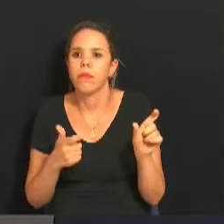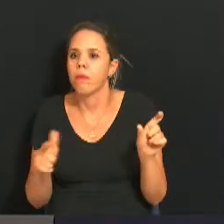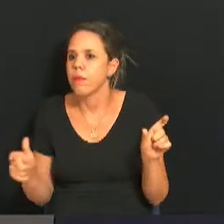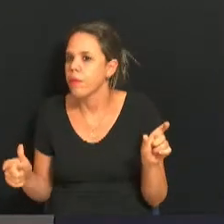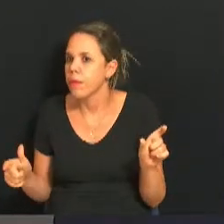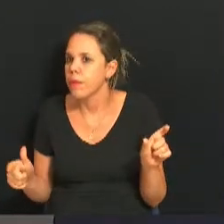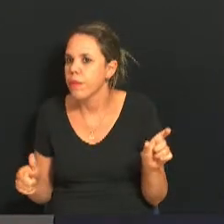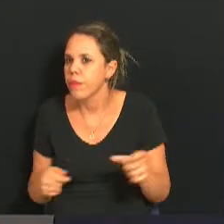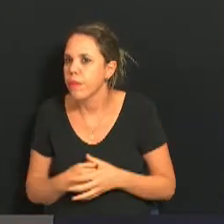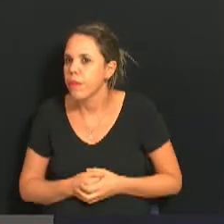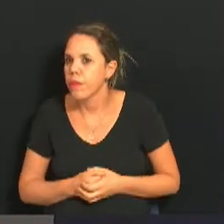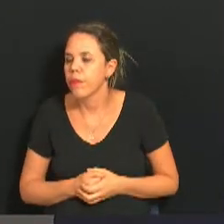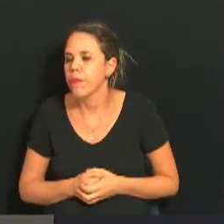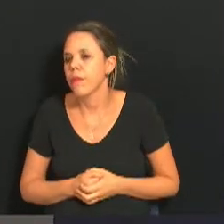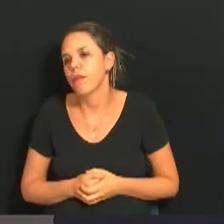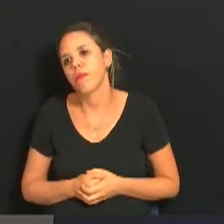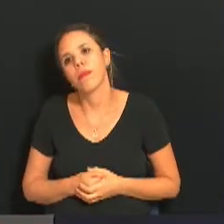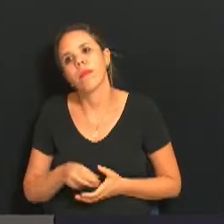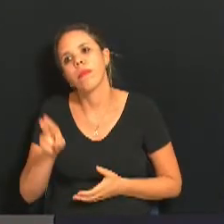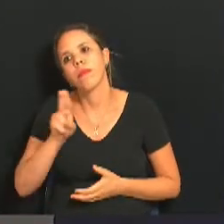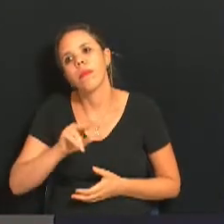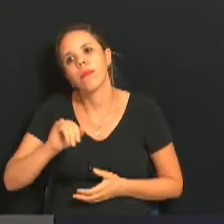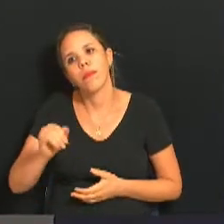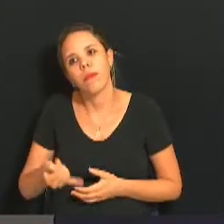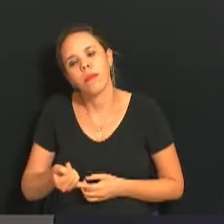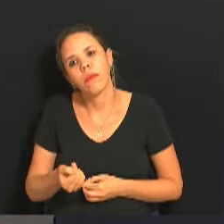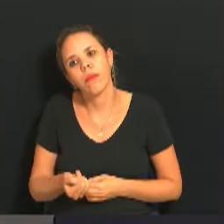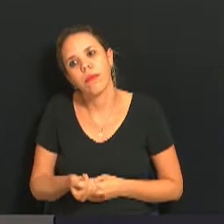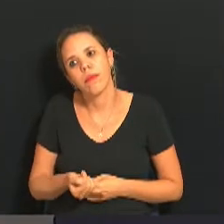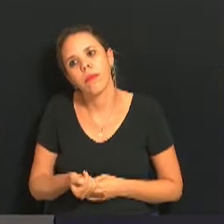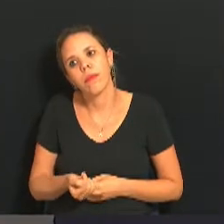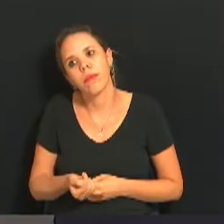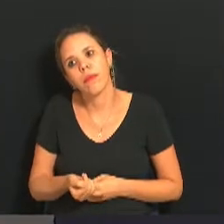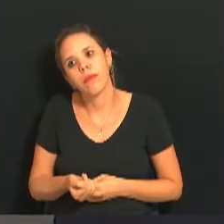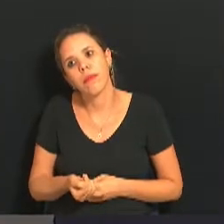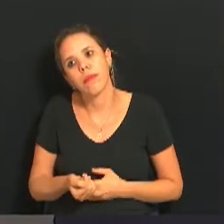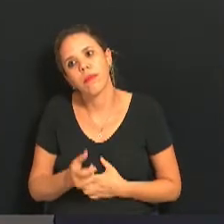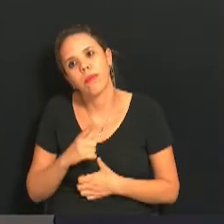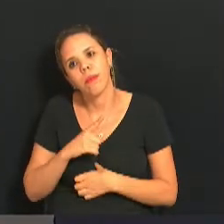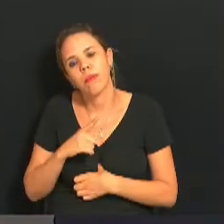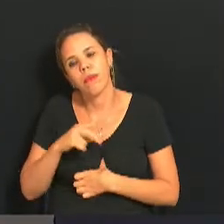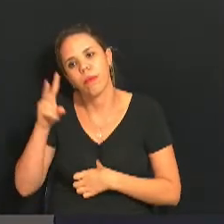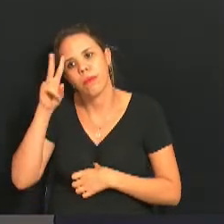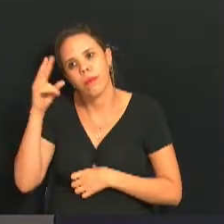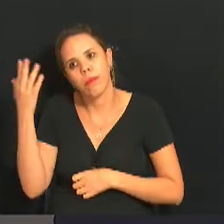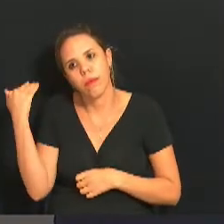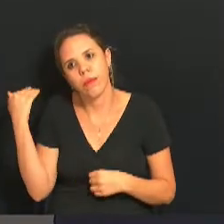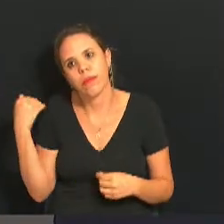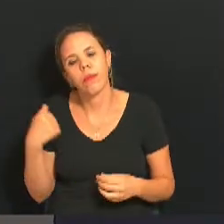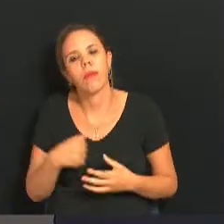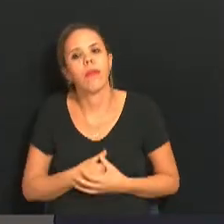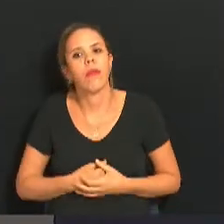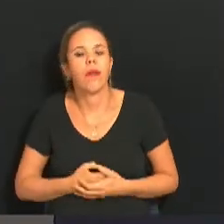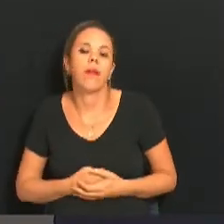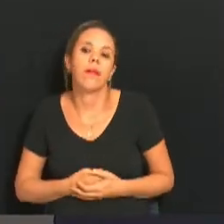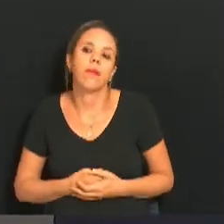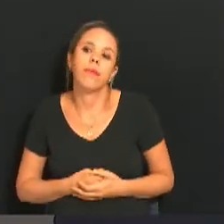lentamente quando foi muito usado Tá segunda-feira e